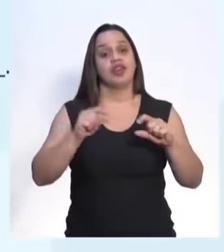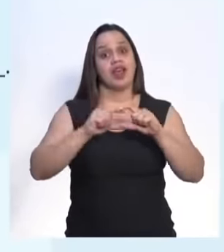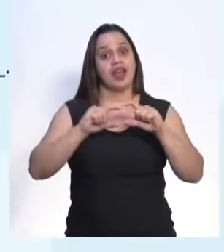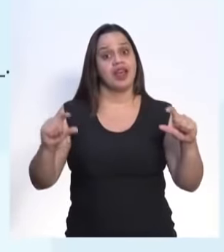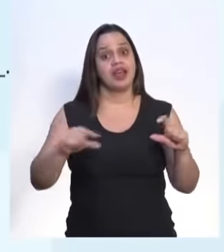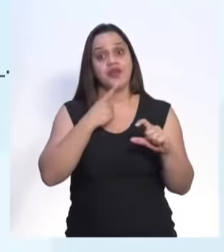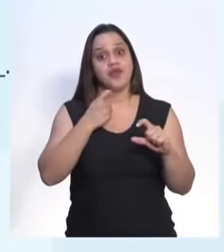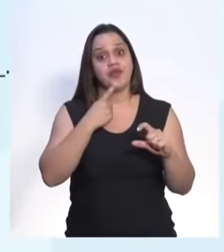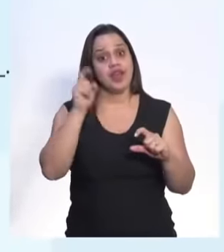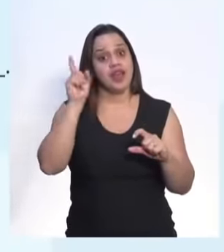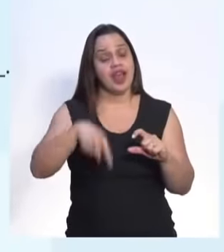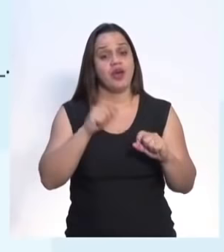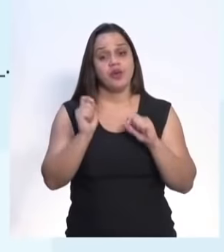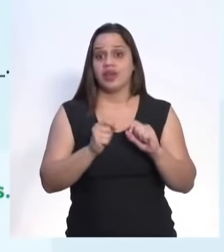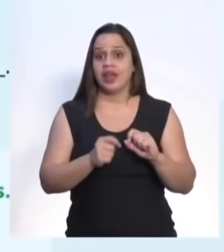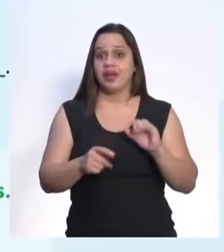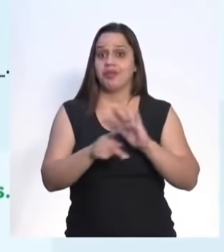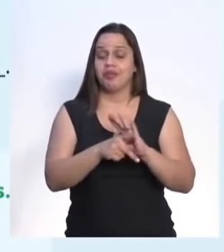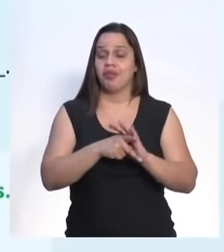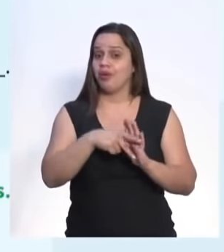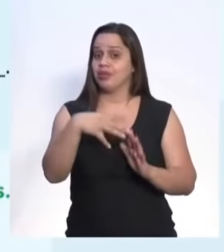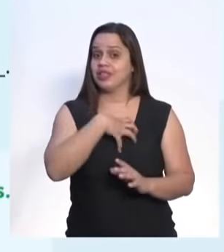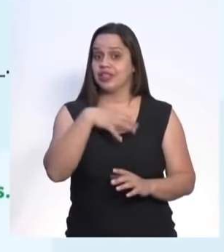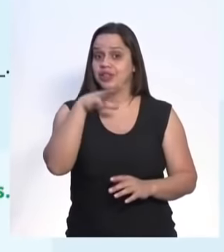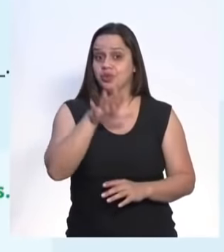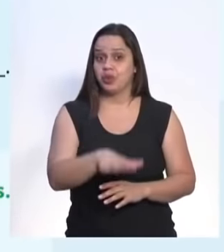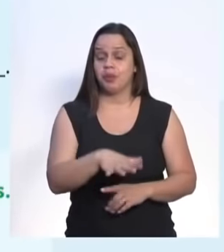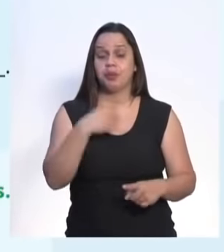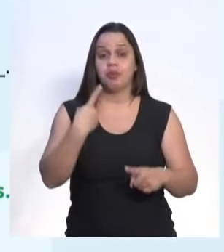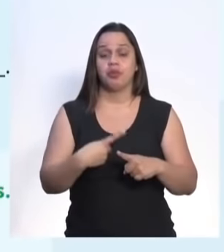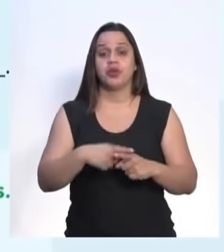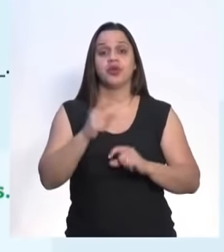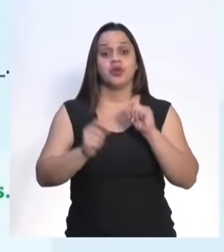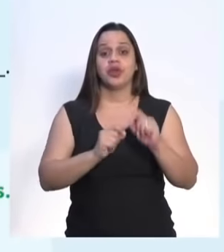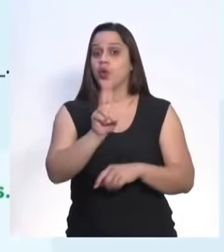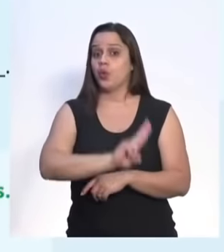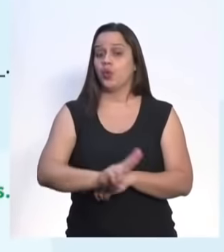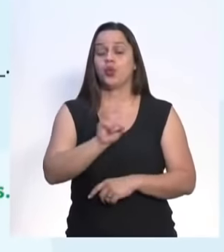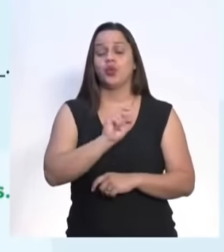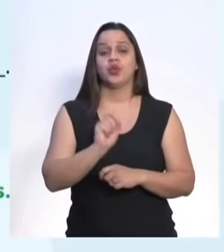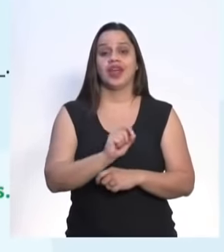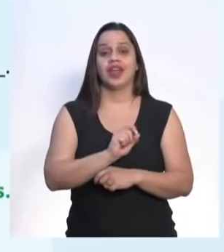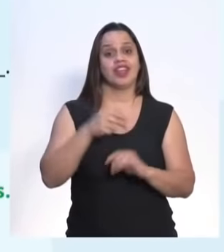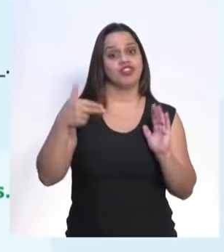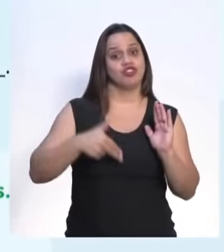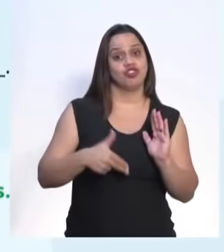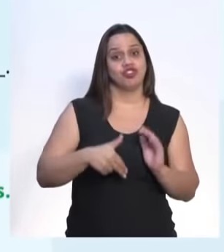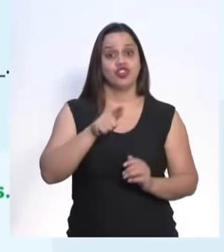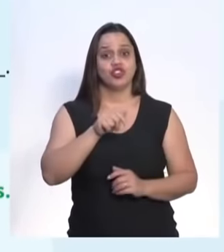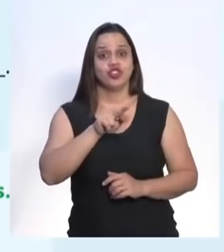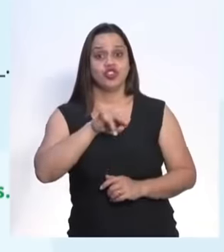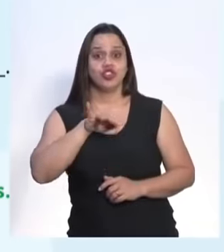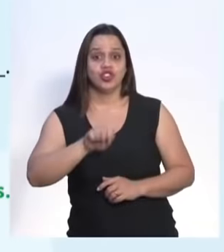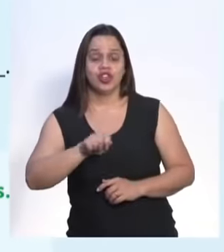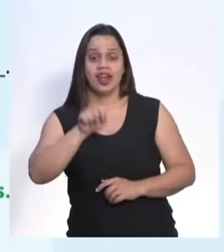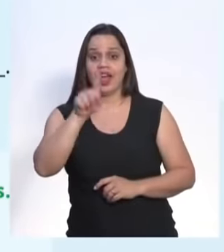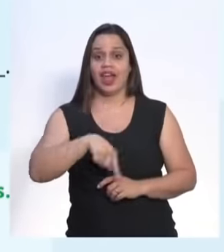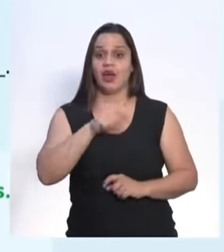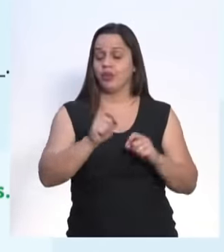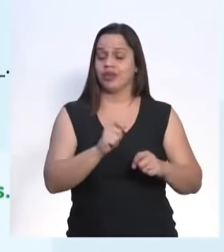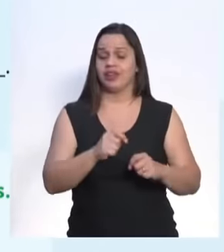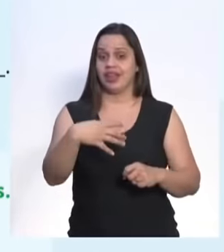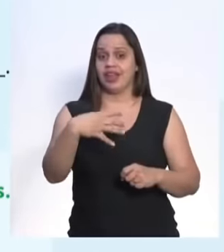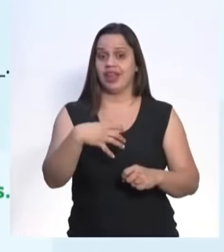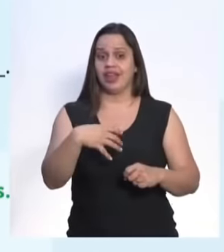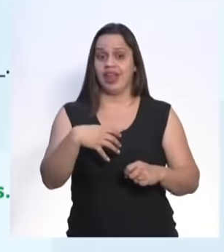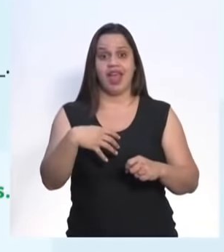ela é situacional, porque eu utilizo muitas gírias e é uma situação